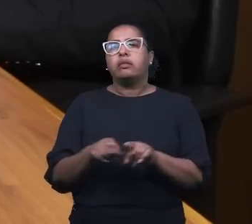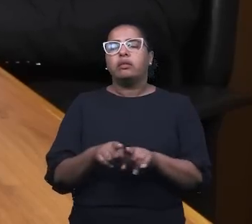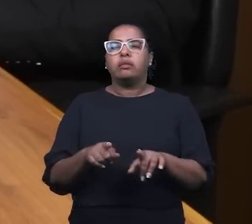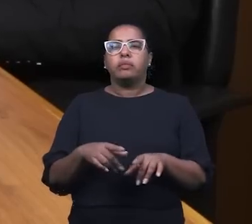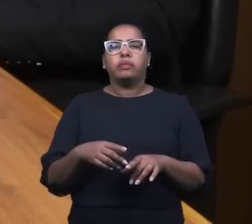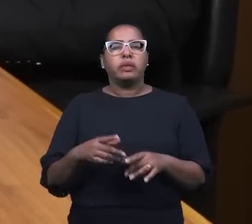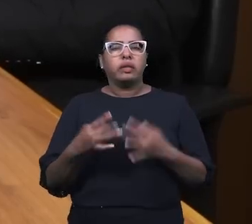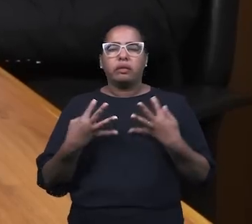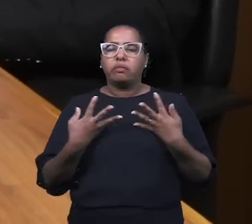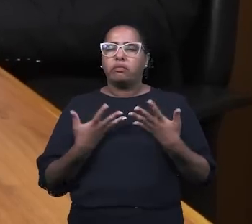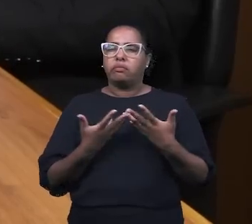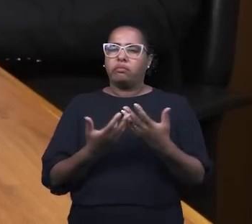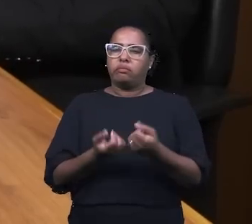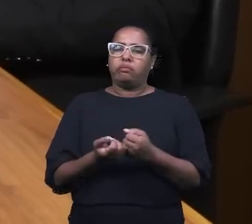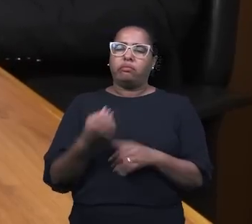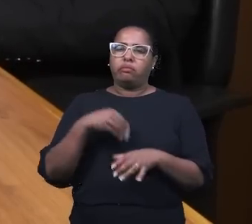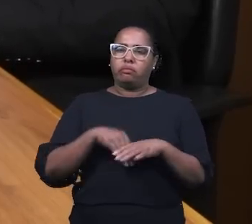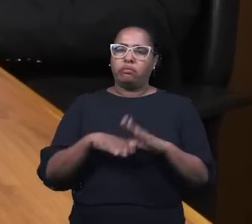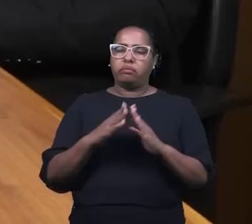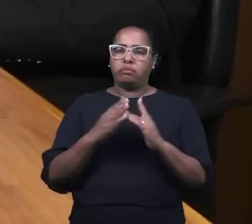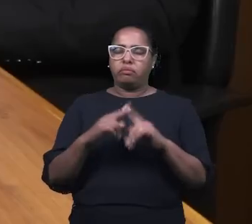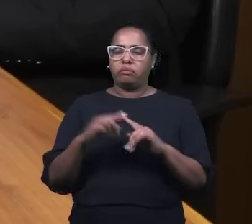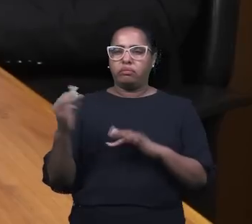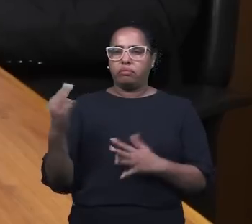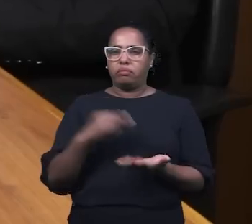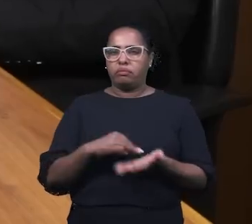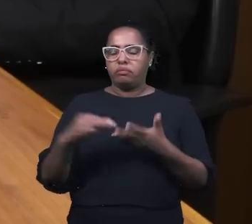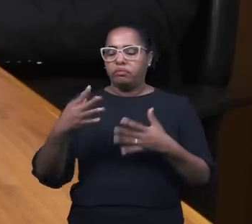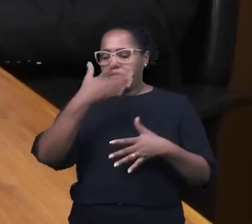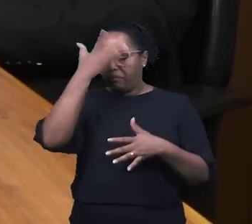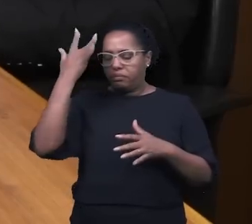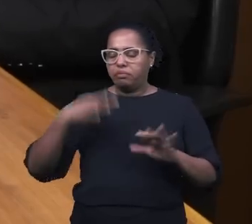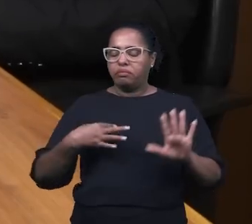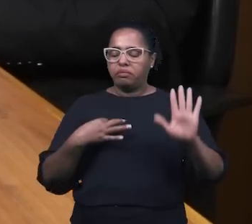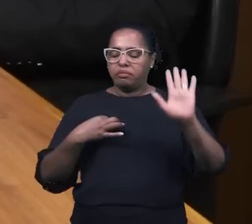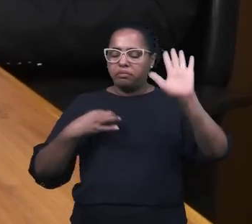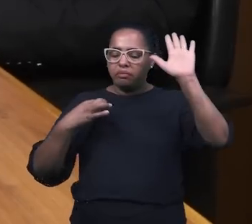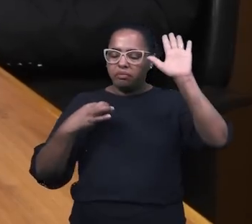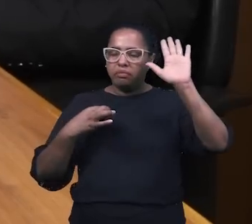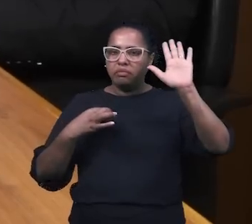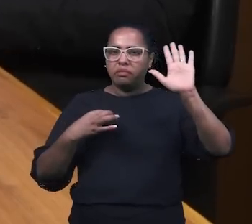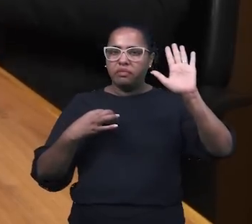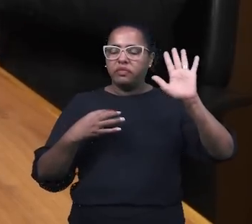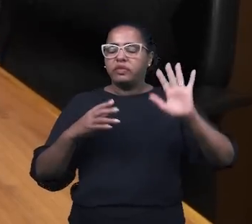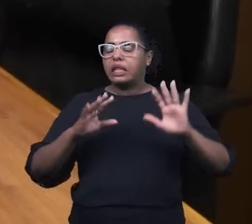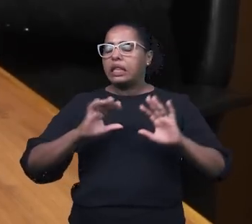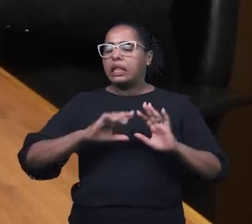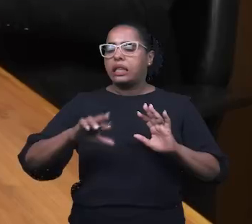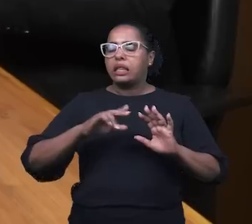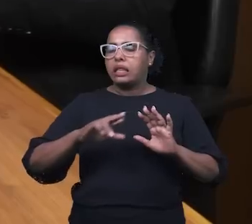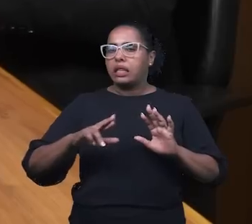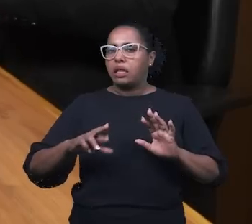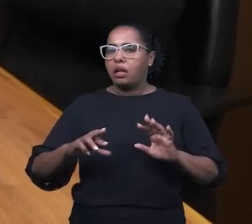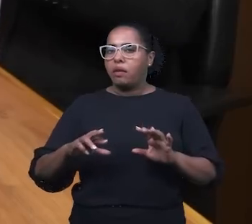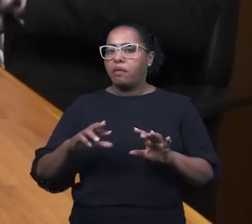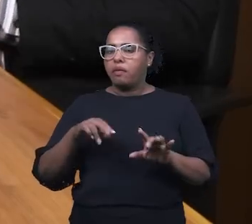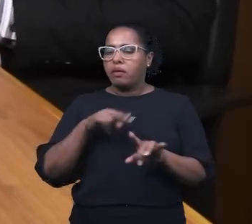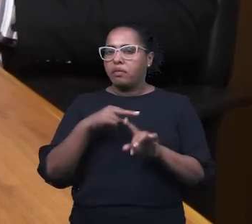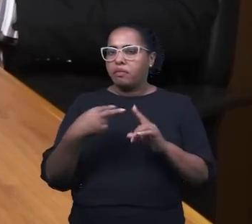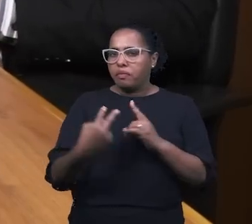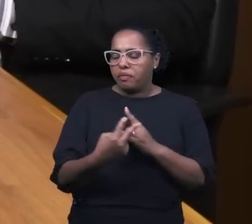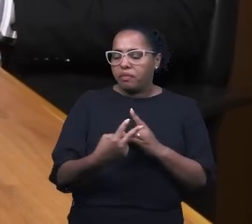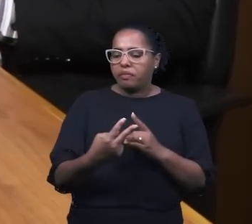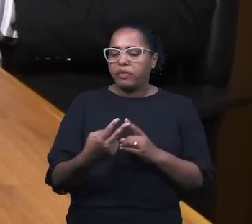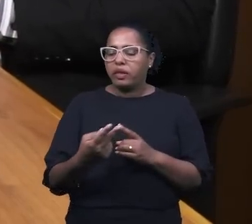que é uma coisa impressionante na Igreja Cristã Maranata, e o voluntário, ele é voluntário não na expectativa de alguma coisa, mas